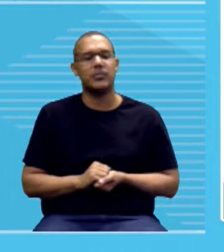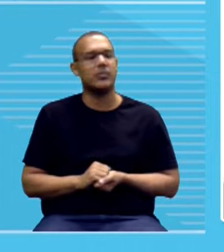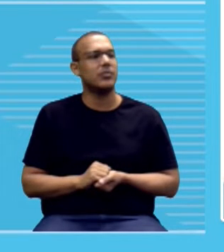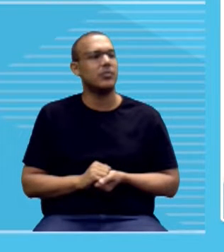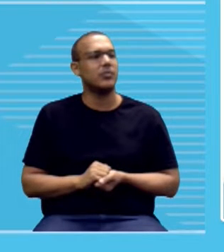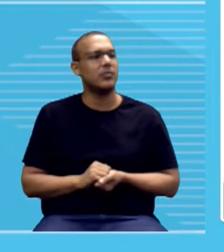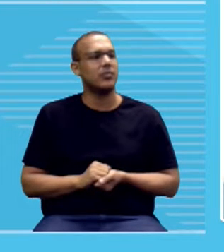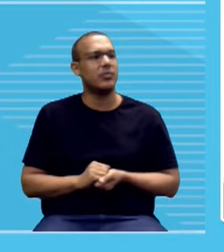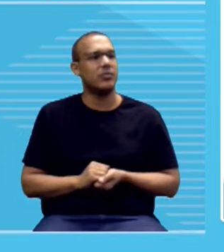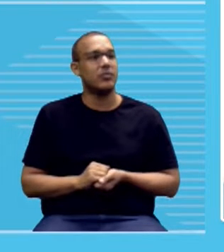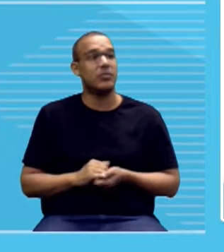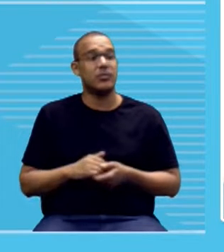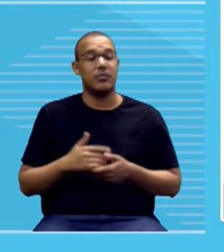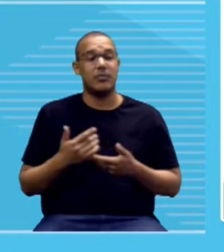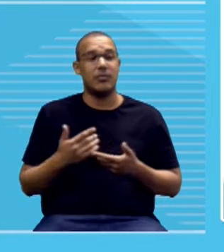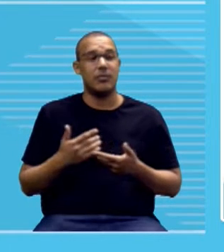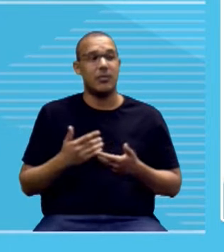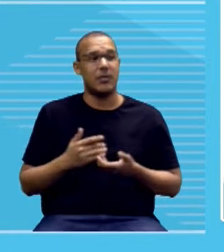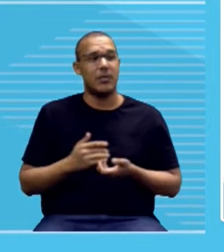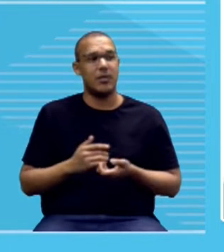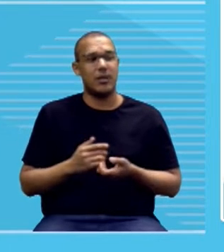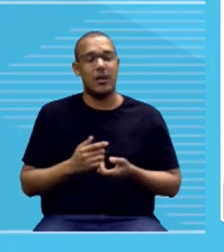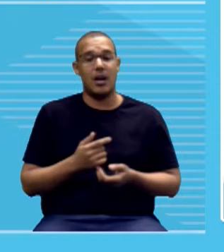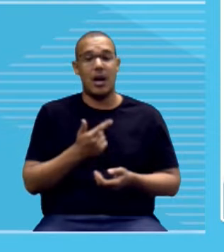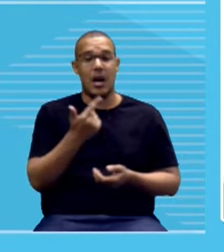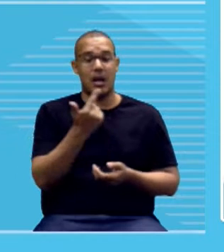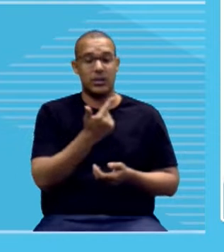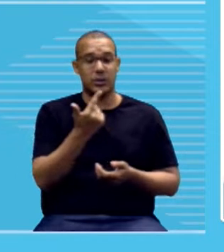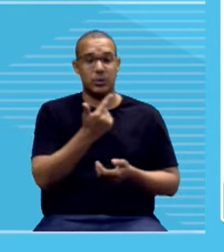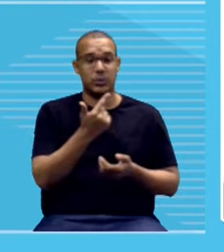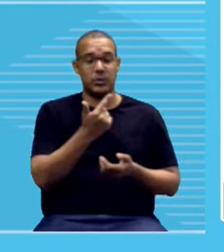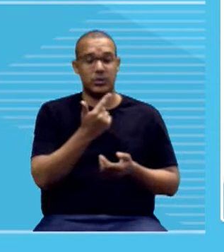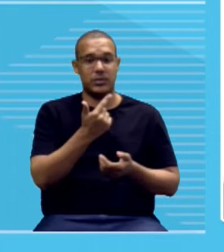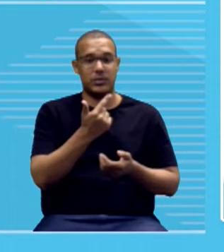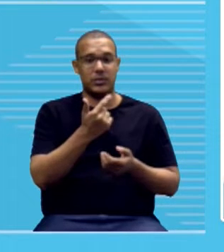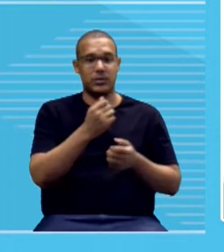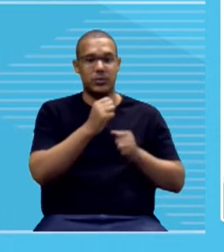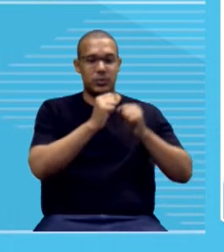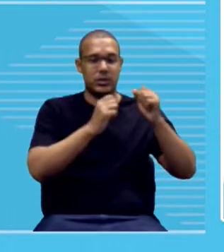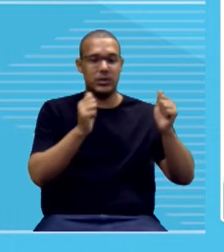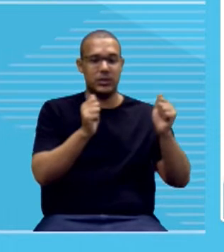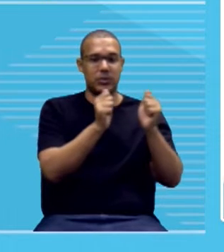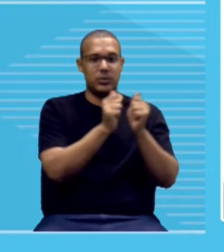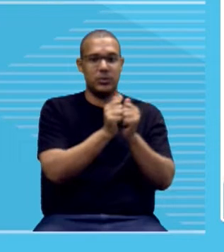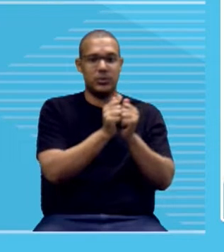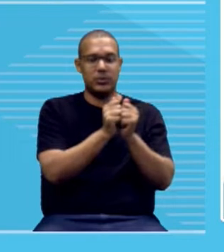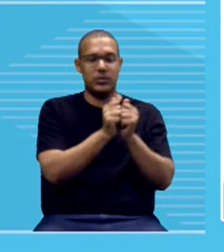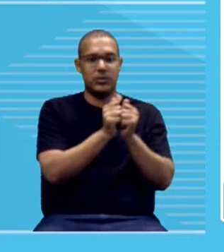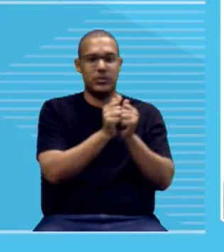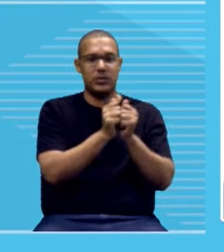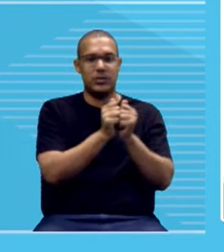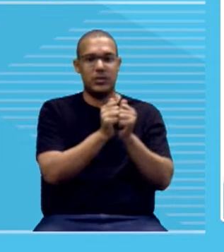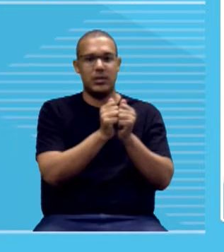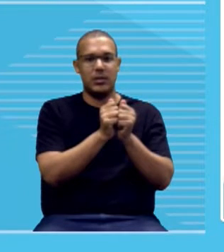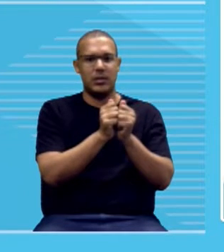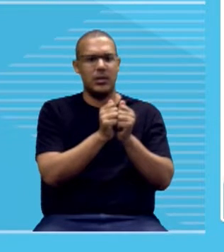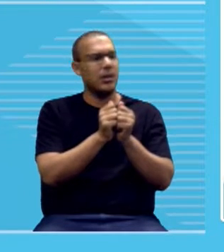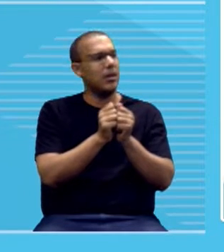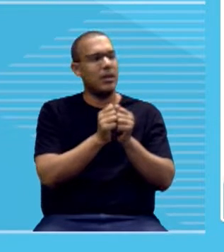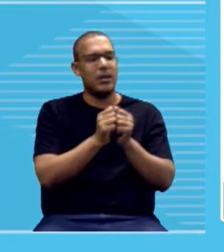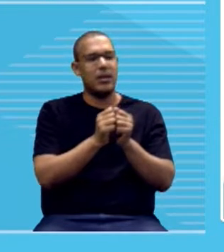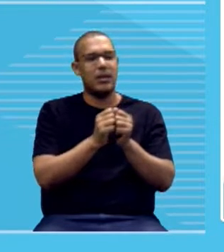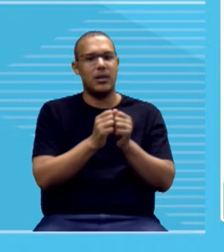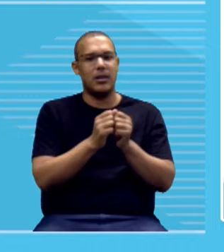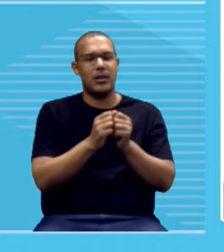Então, para vocês terem ideia também do tamanho de Itaipu, as duas usinas hidrelétricas juntas equivalem a 3 das 20 turbinas